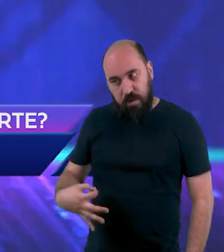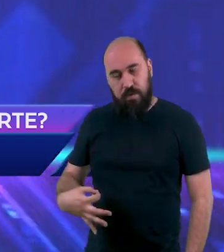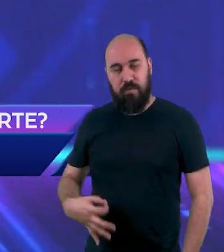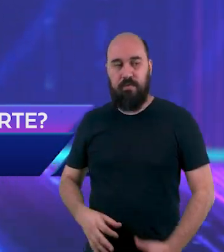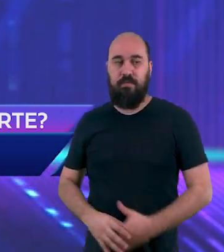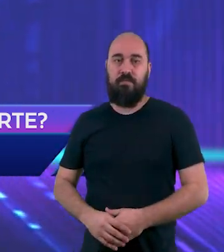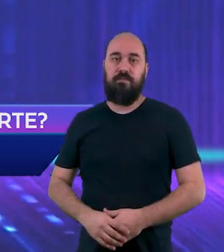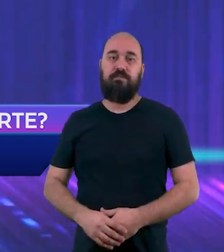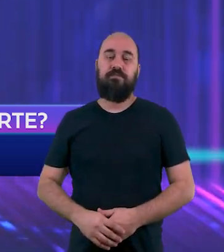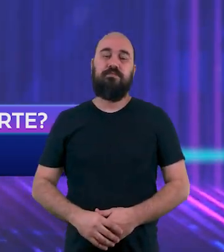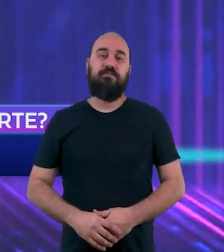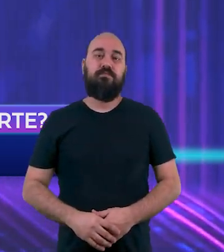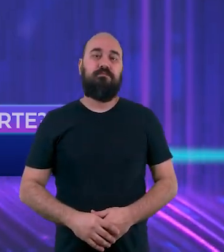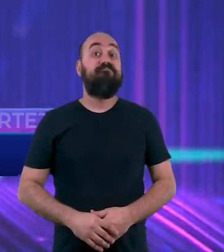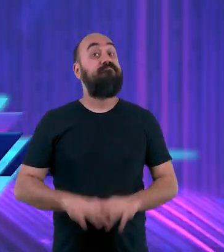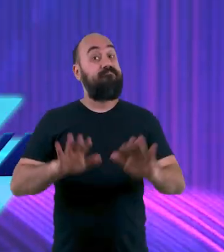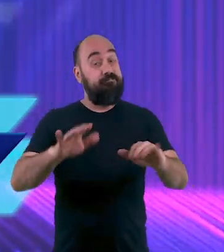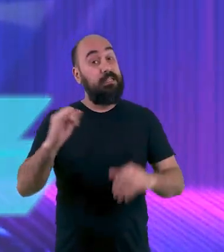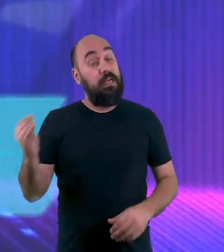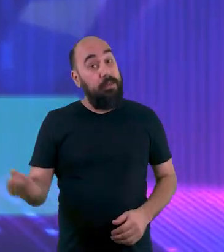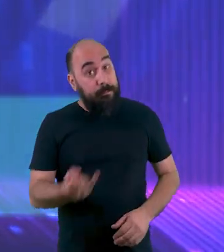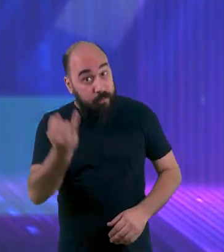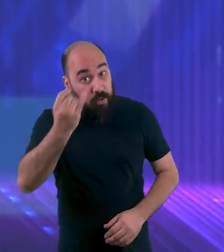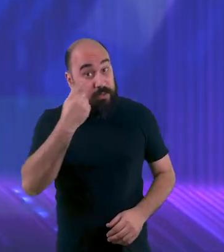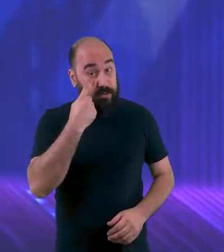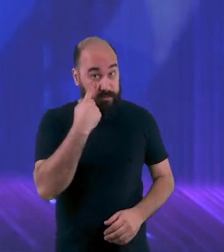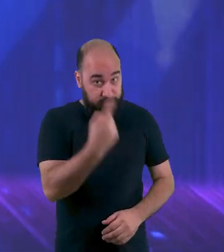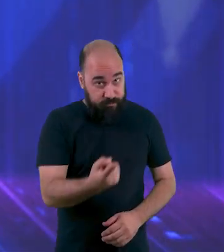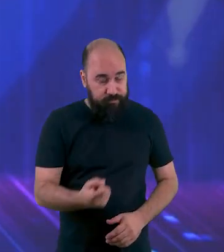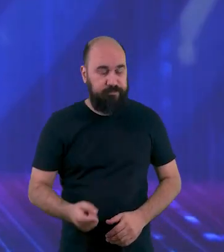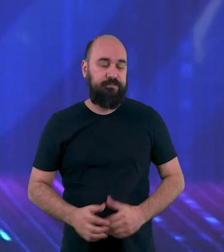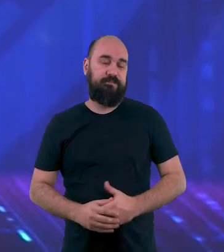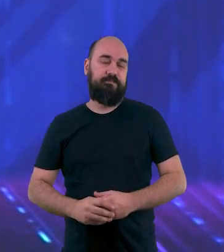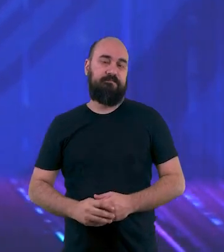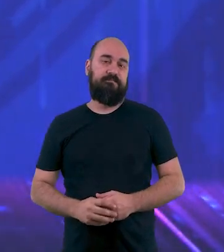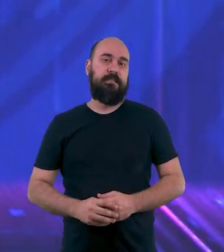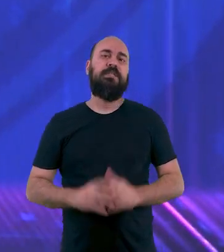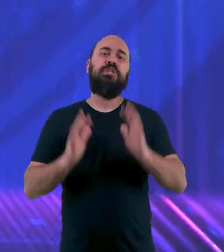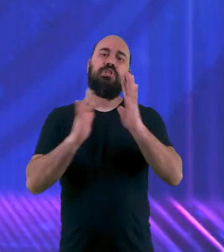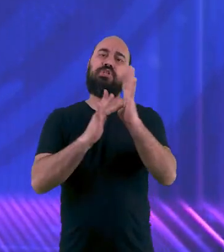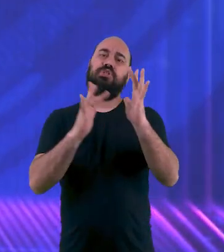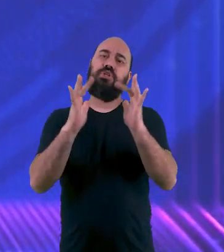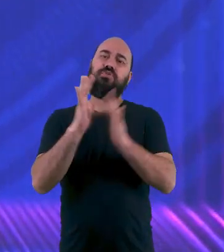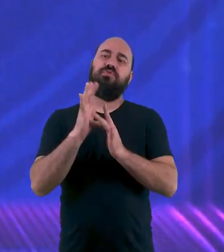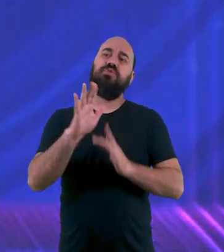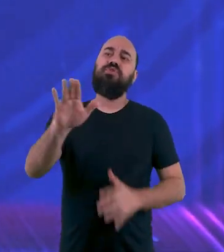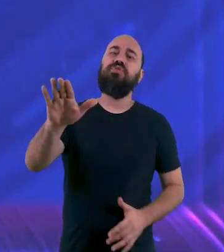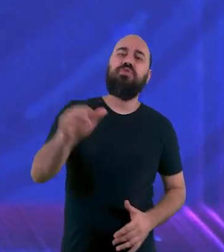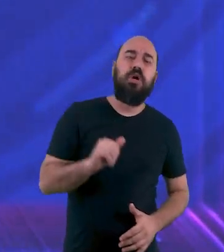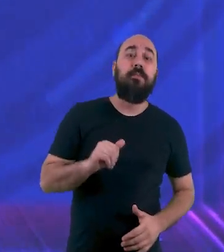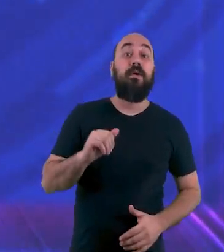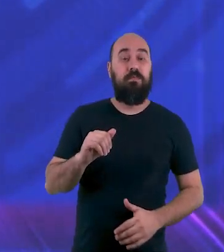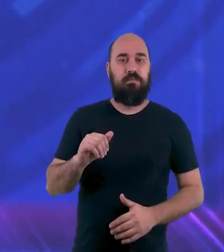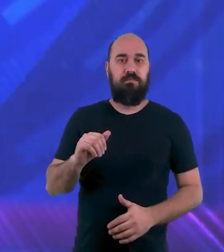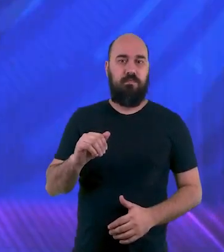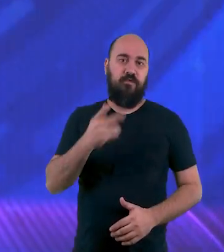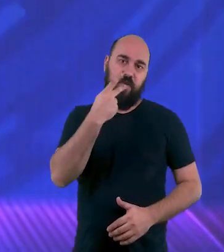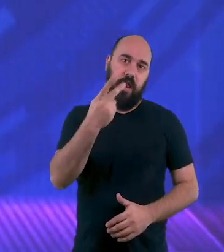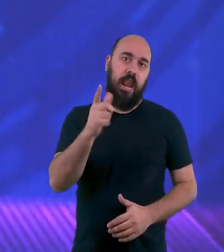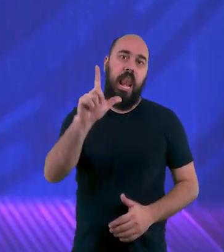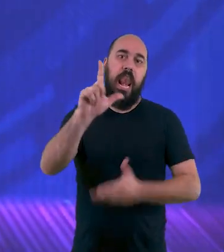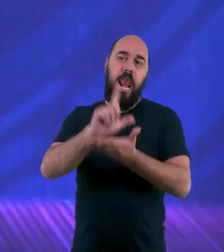Há algumas coisas aqui importantíssimas. Vamos considerar. Jesus chama Lázaro de amigo.